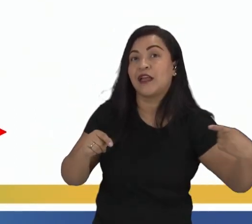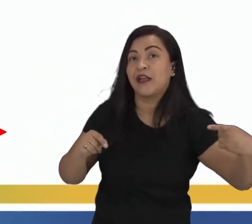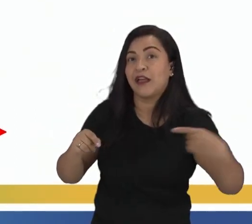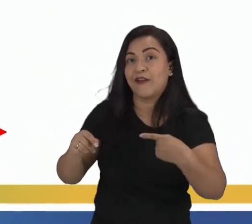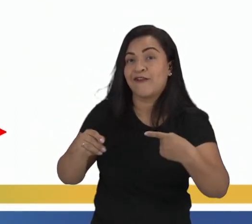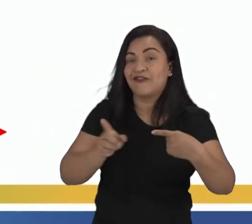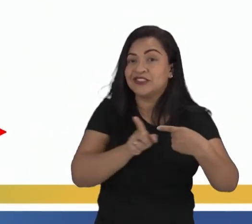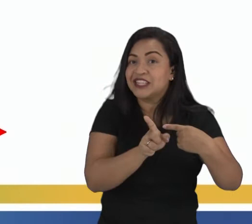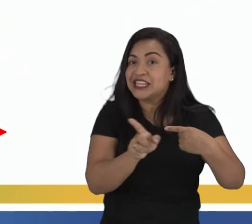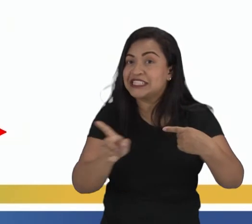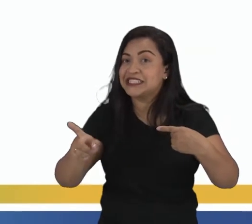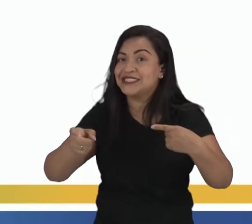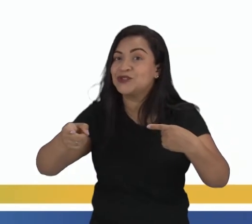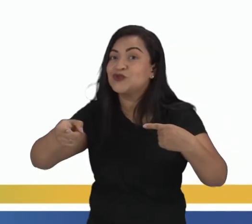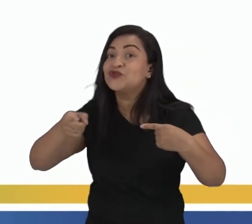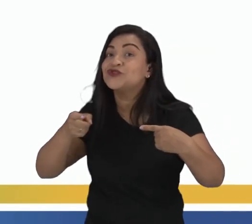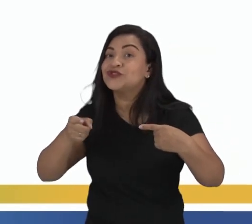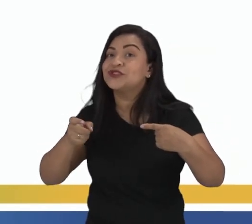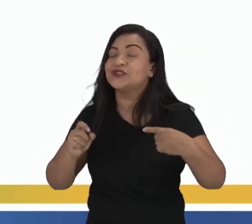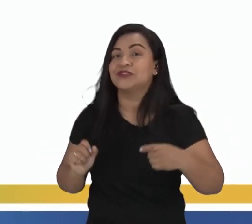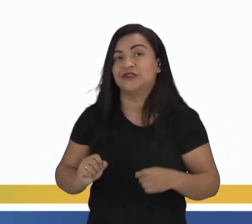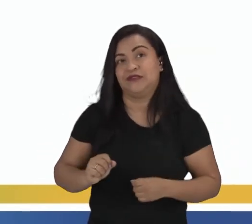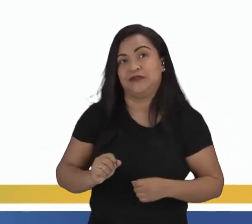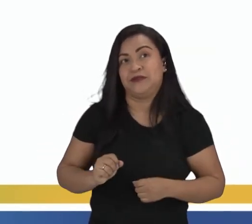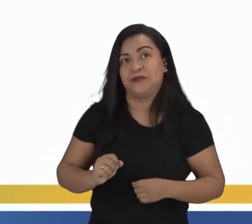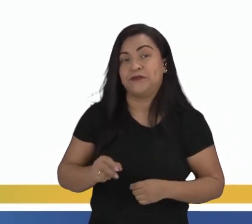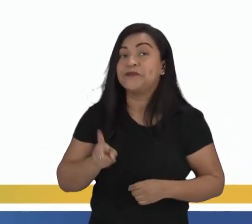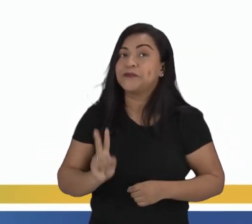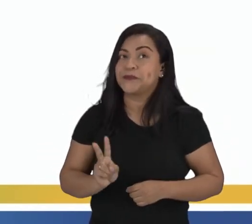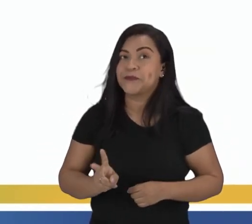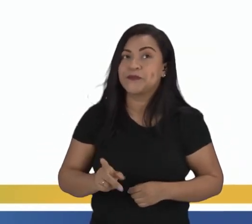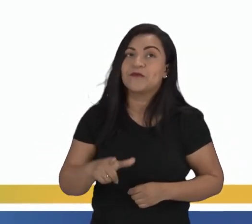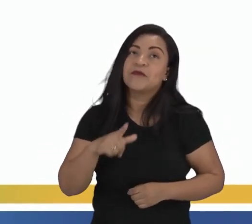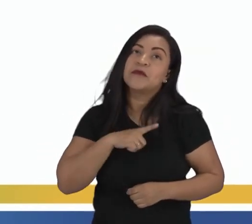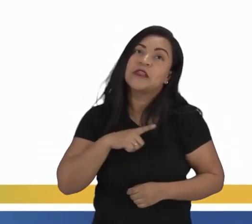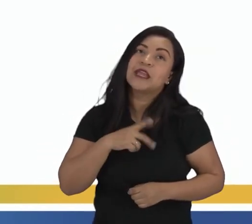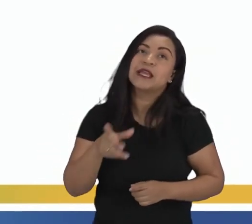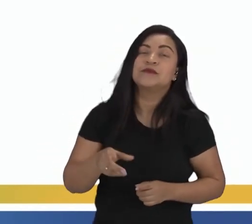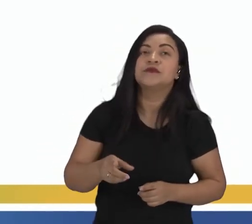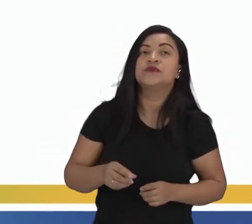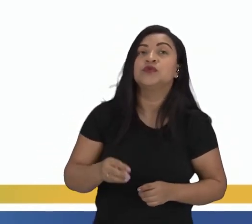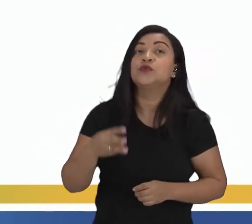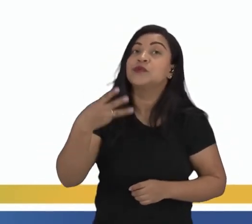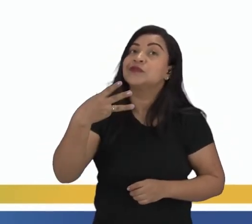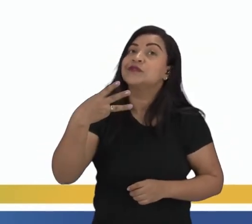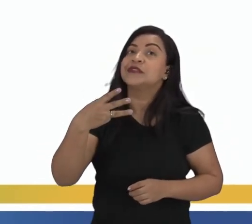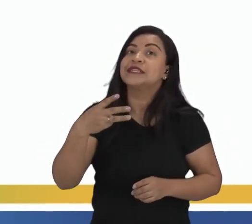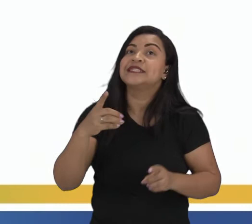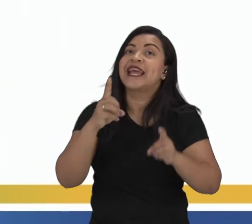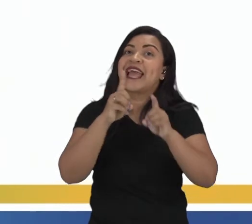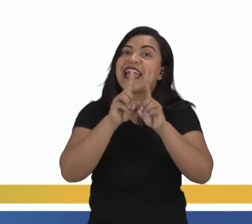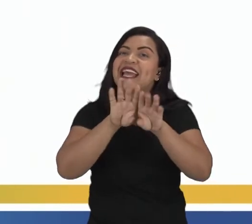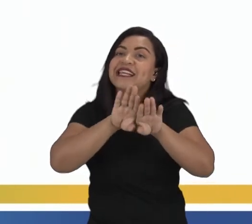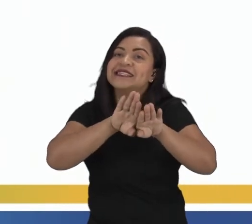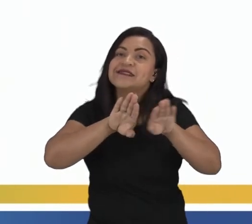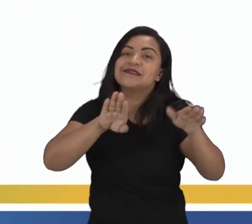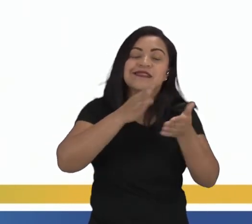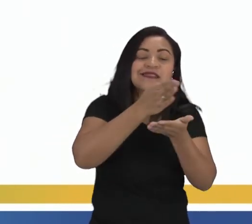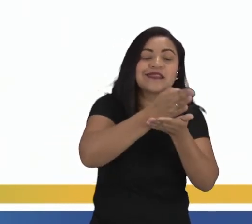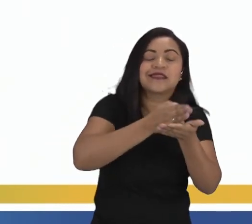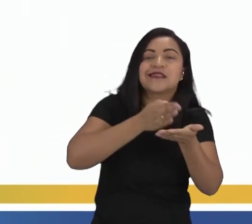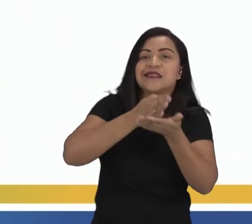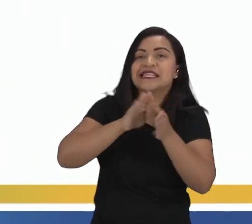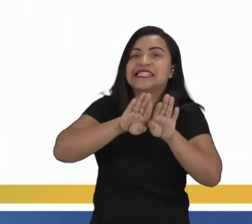aplicada na direção X. Então, seguindo, nós temos então o passo 3, que é isolar os corpos